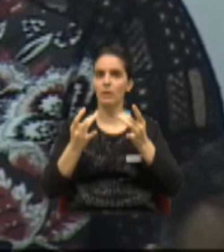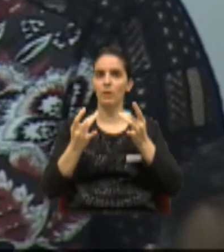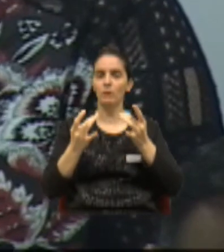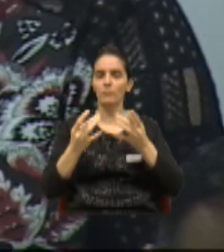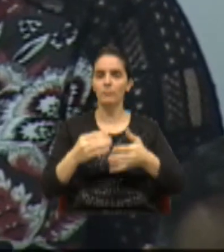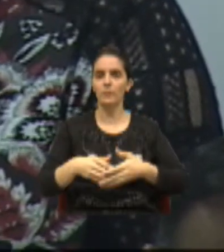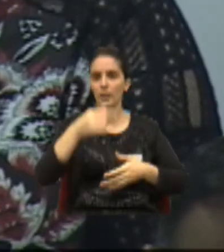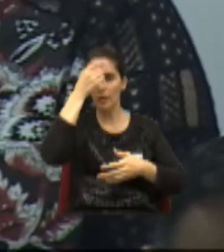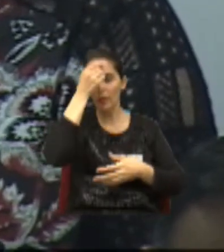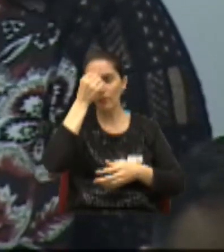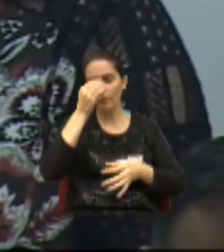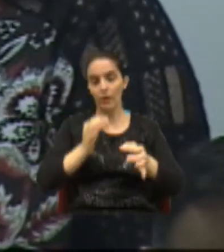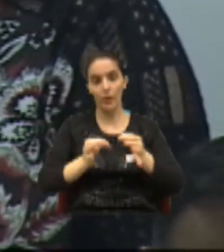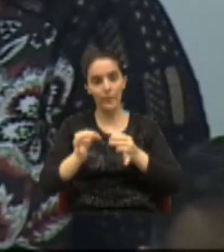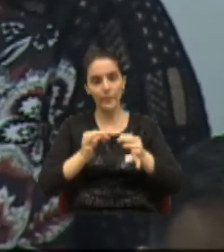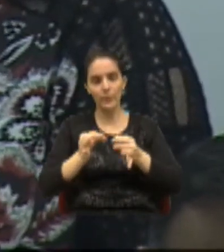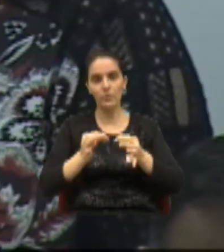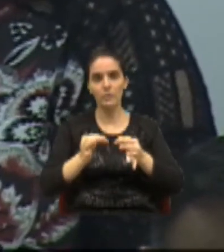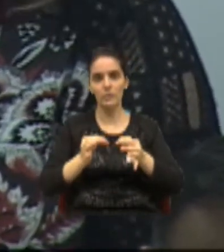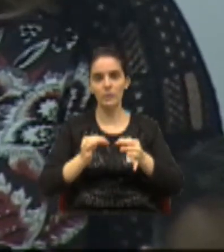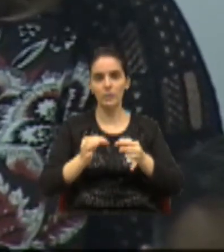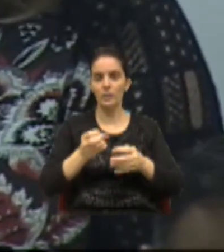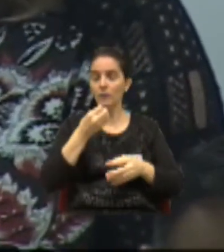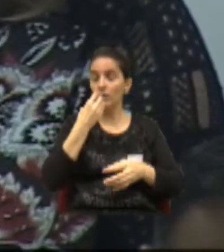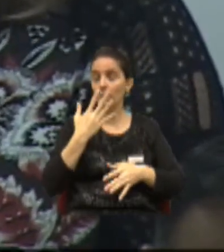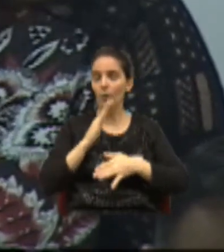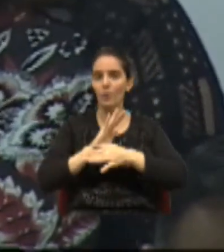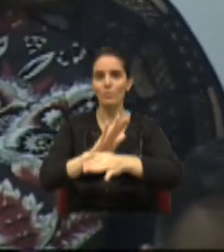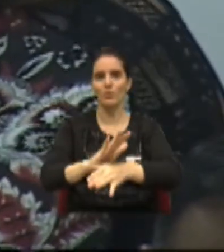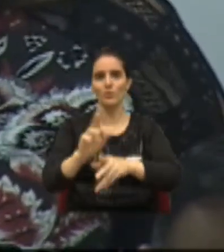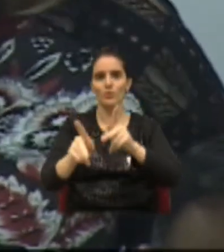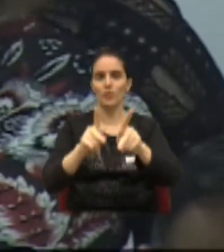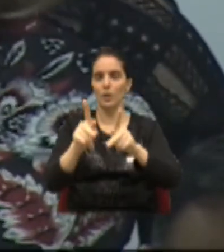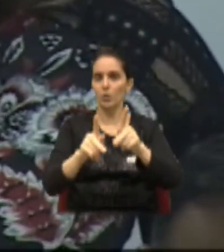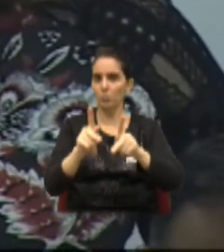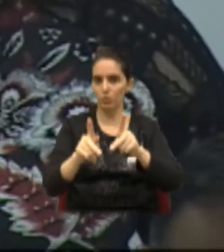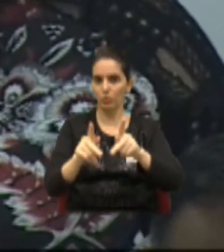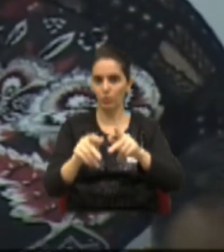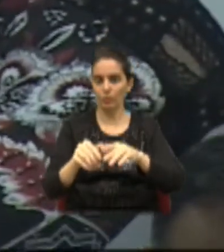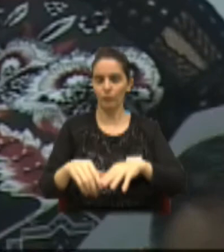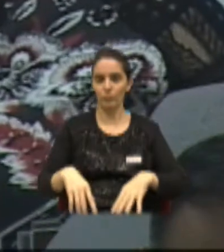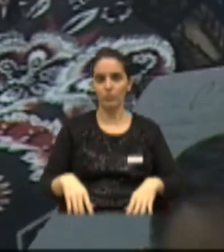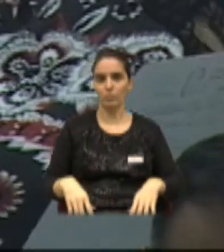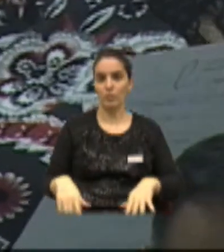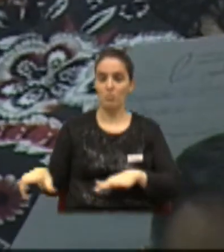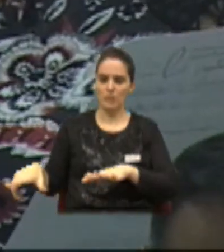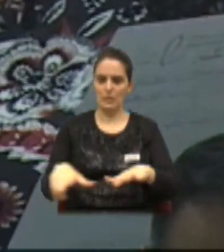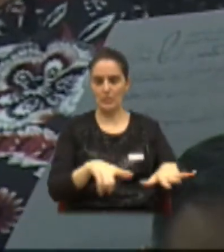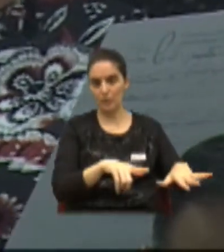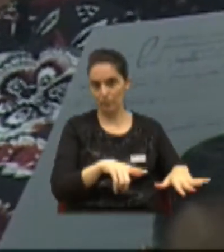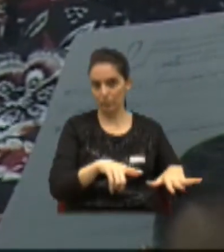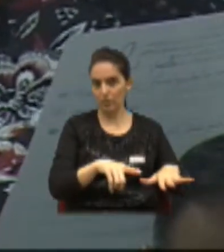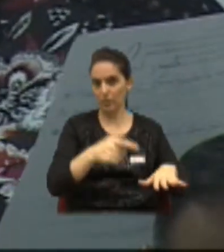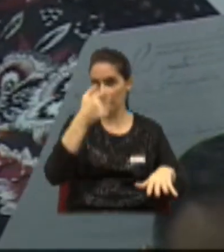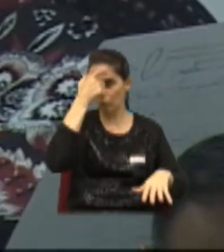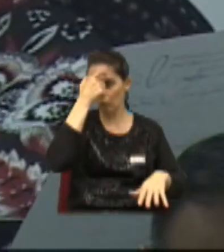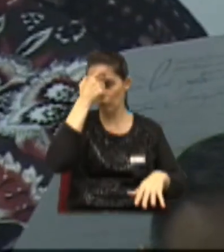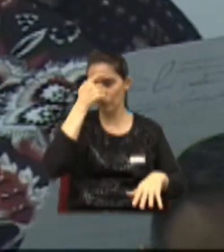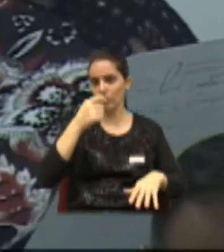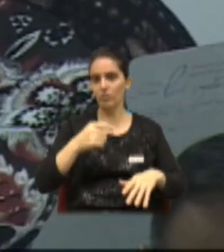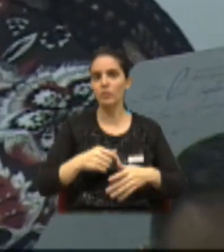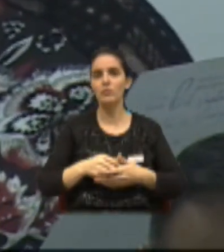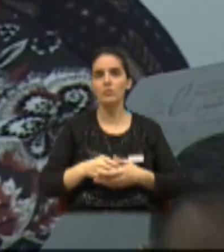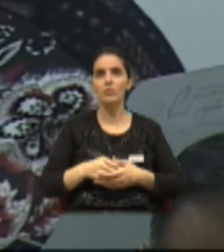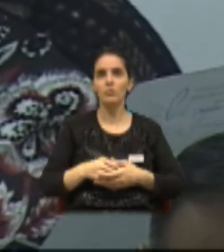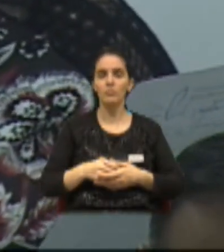somar a nossa população, criando essa semana, né, que é uma semana que o senhor cria aqui, né, é